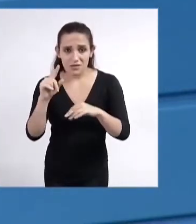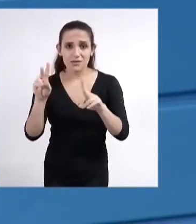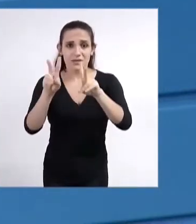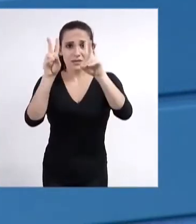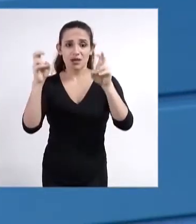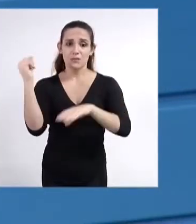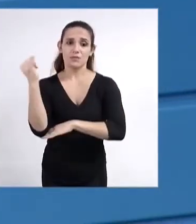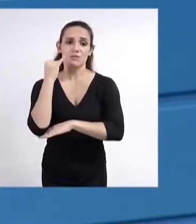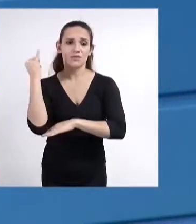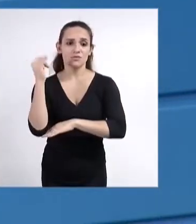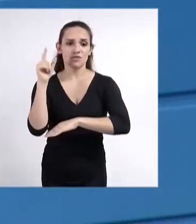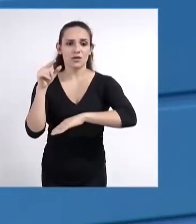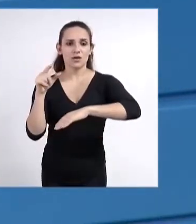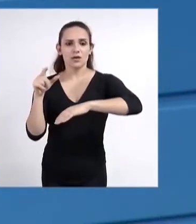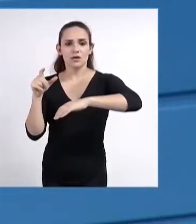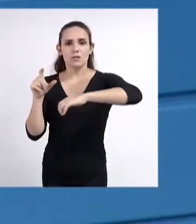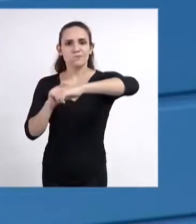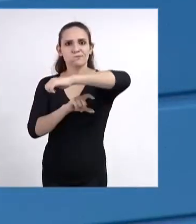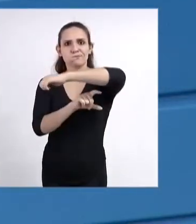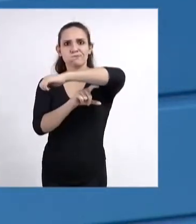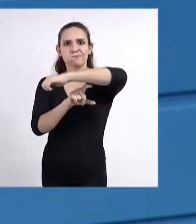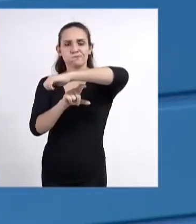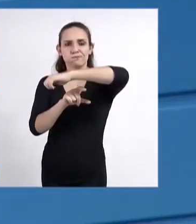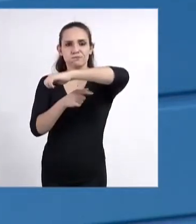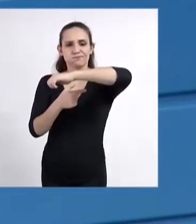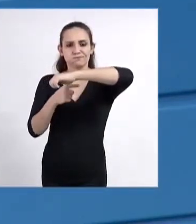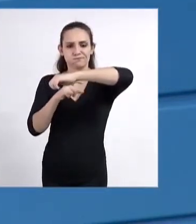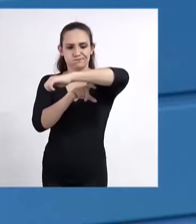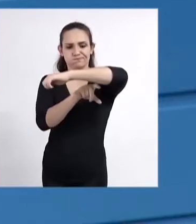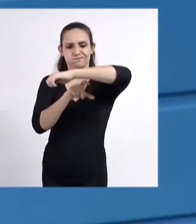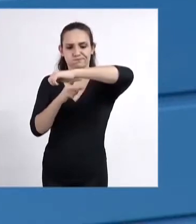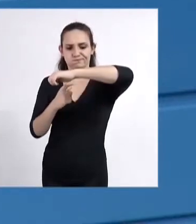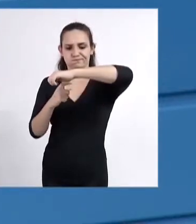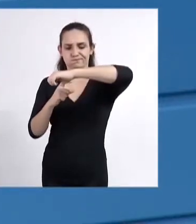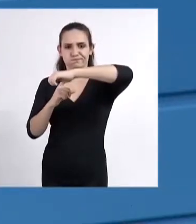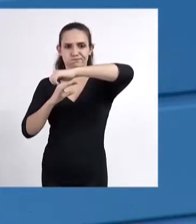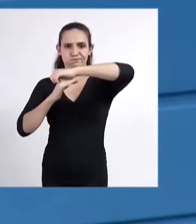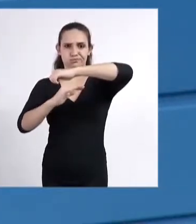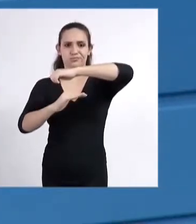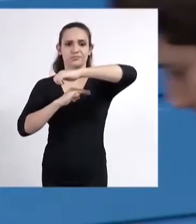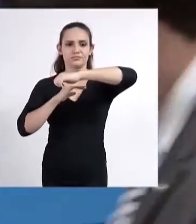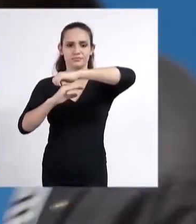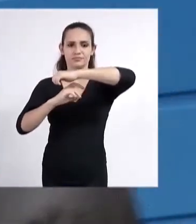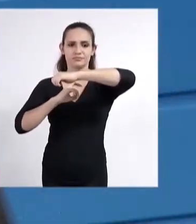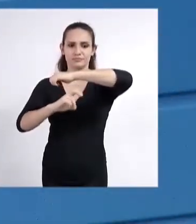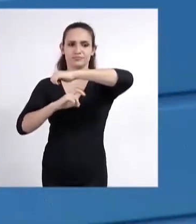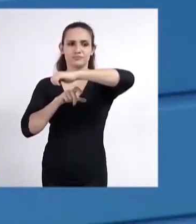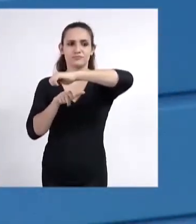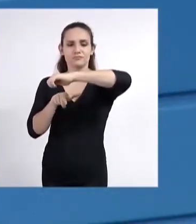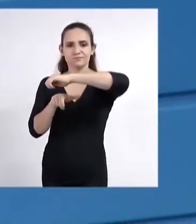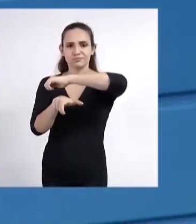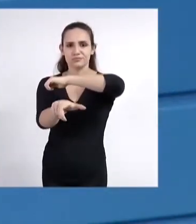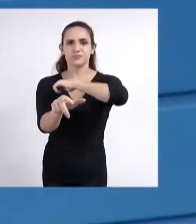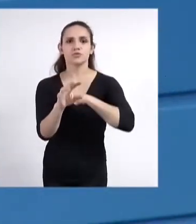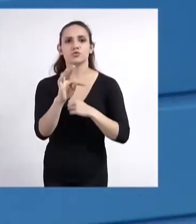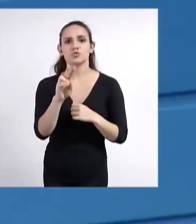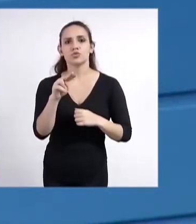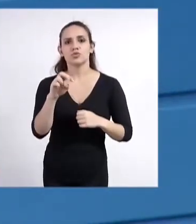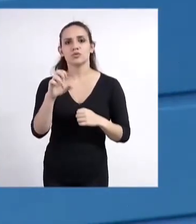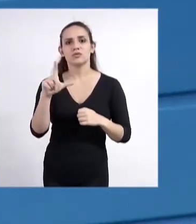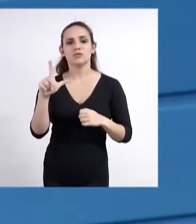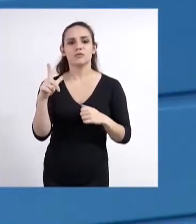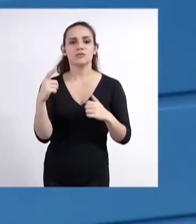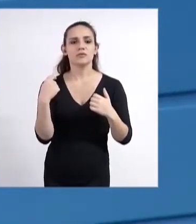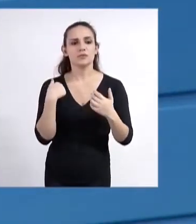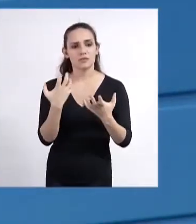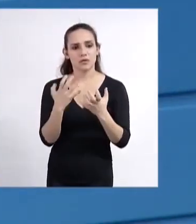relevante, que é a questão do túnel, que é extremamente grave, porque se ocorrer ali, pode uma grande tragédia ali, de dimensões muito